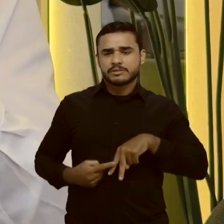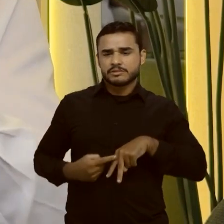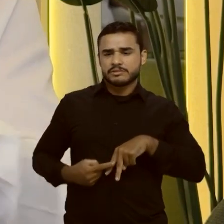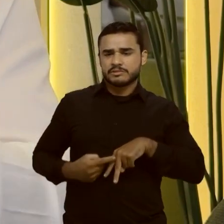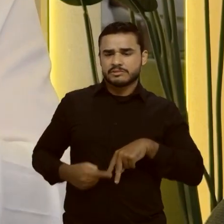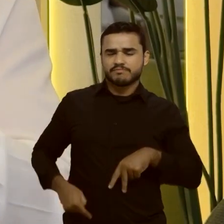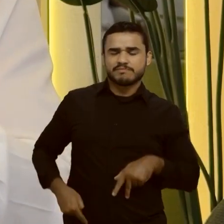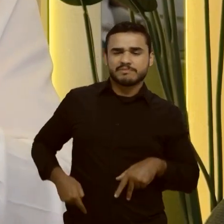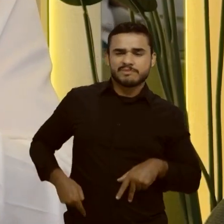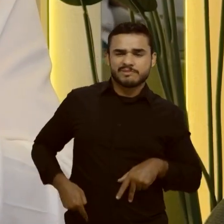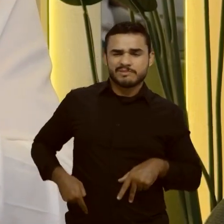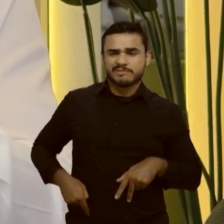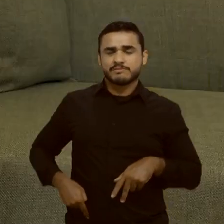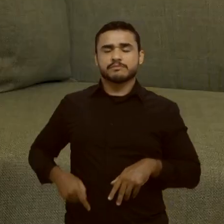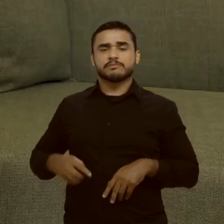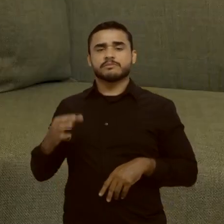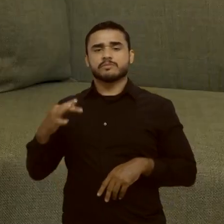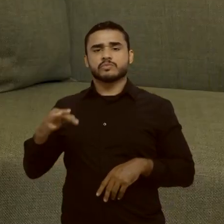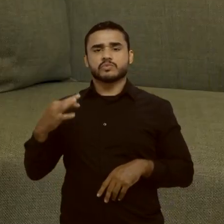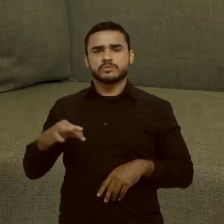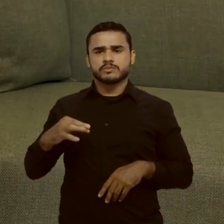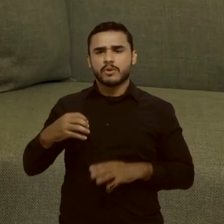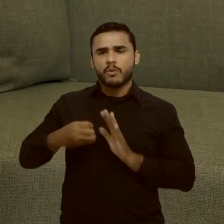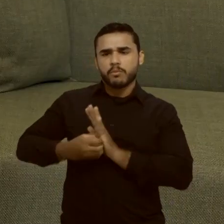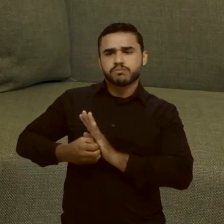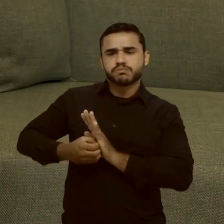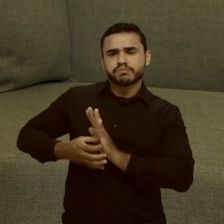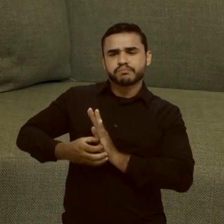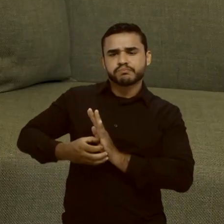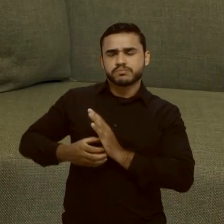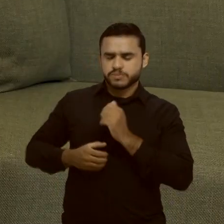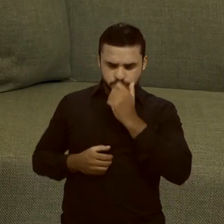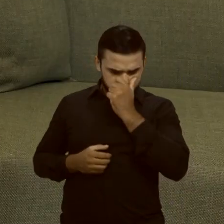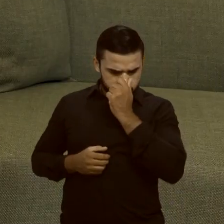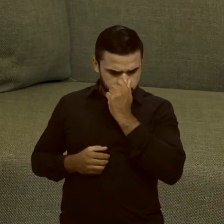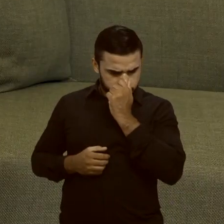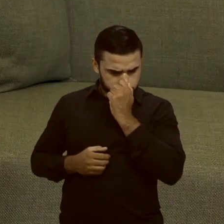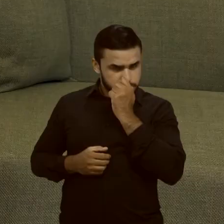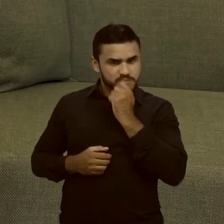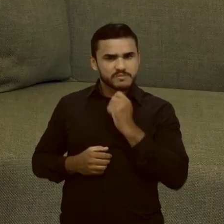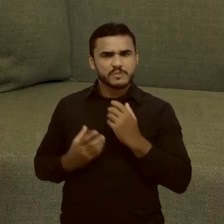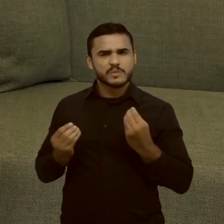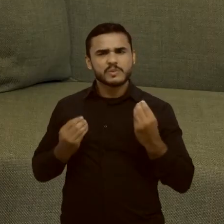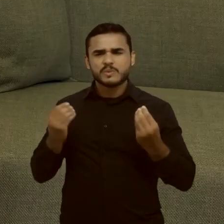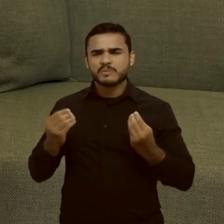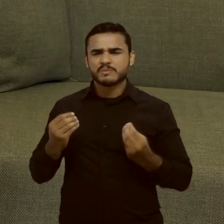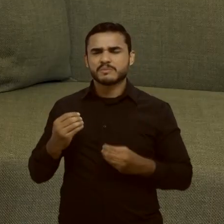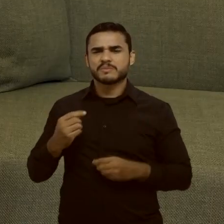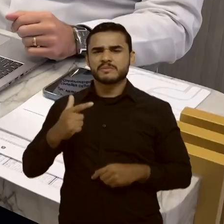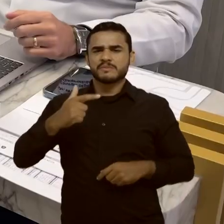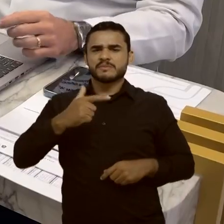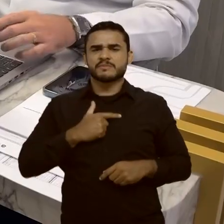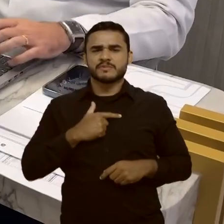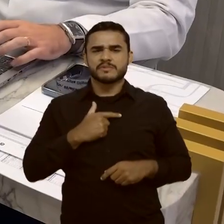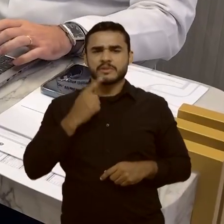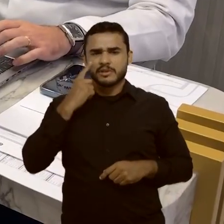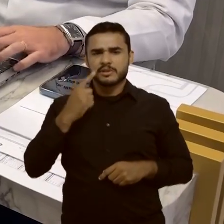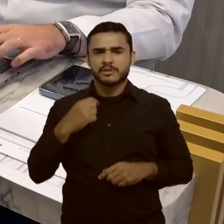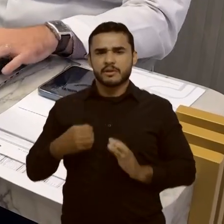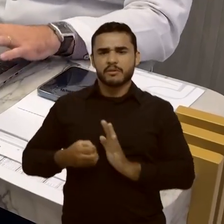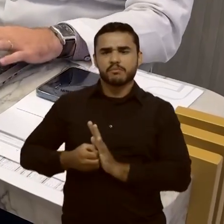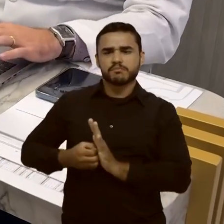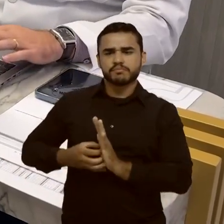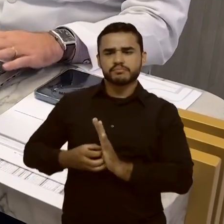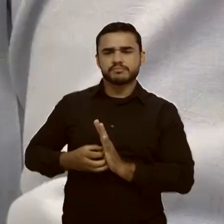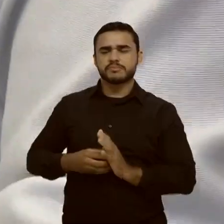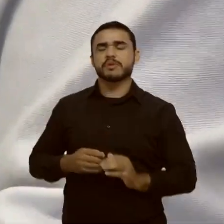e percebi que tinha uma protuberância. O que me incomodava basicamente era a parte estética, porque ficava aquela protuberância e para mim incomodava bastante. O procedimento do